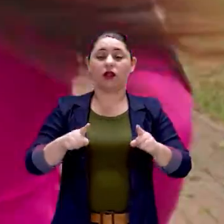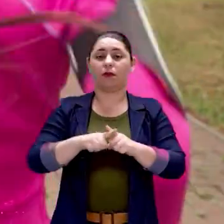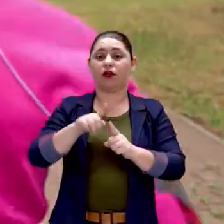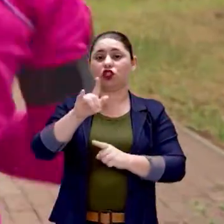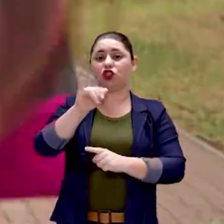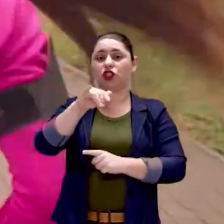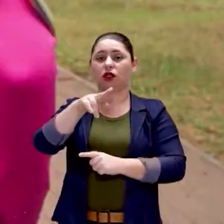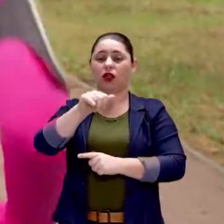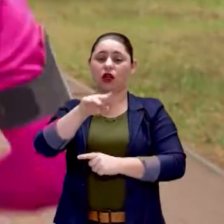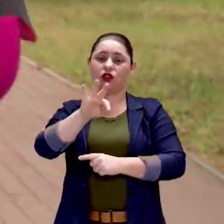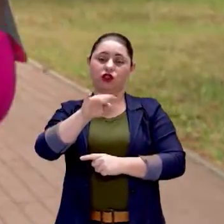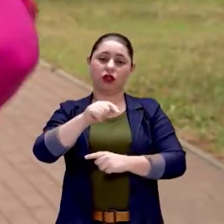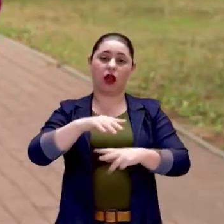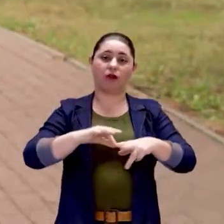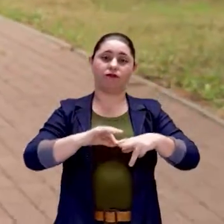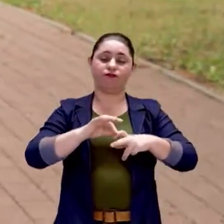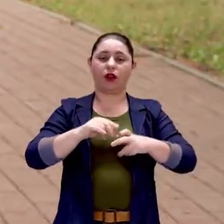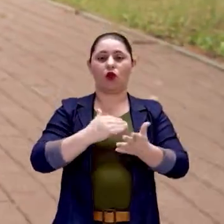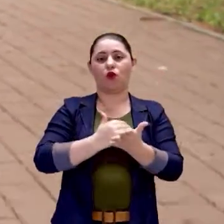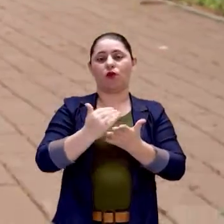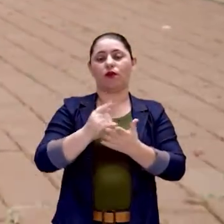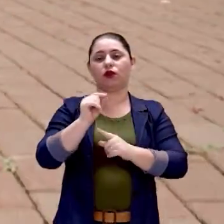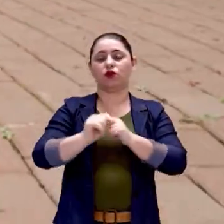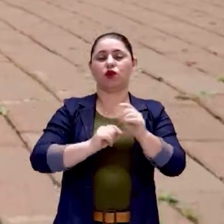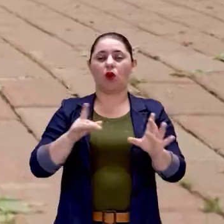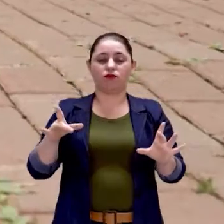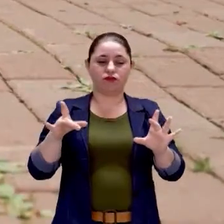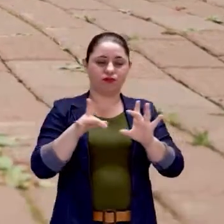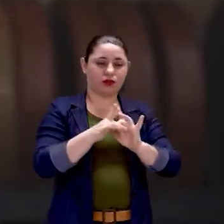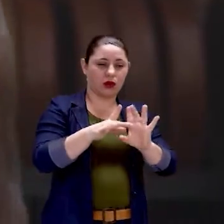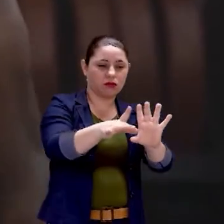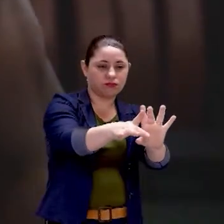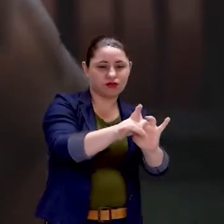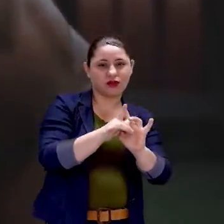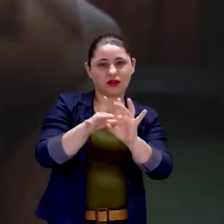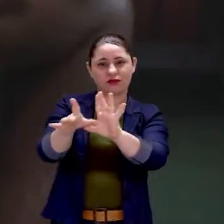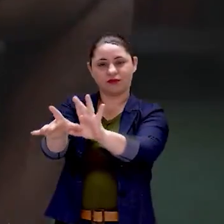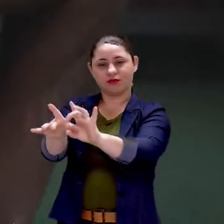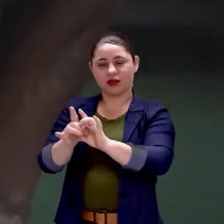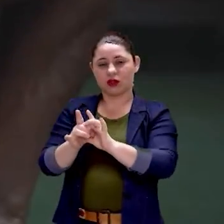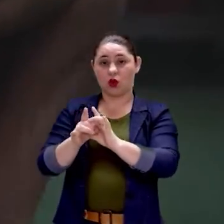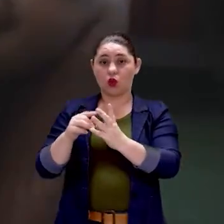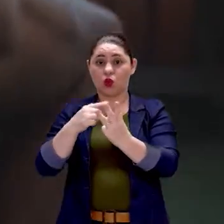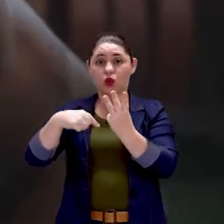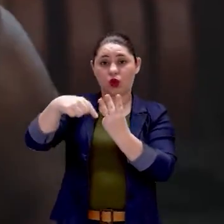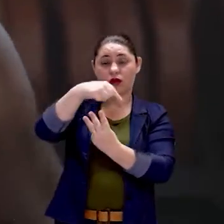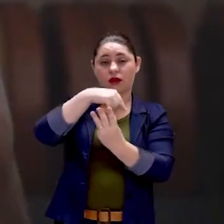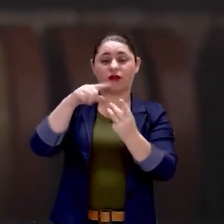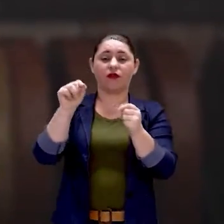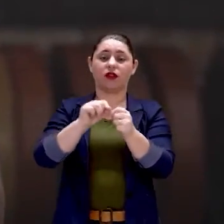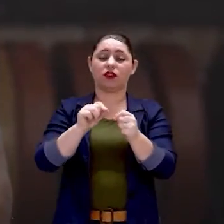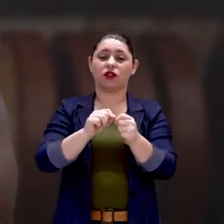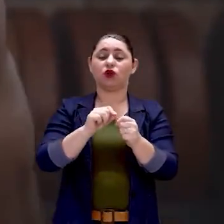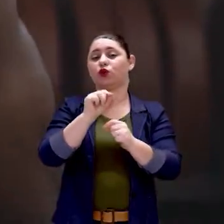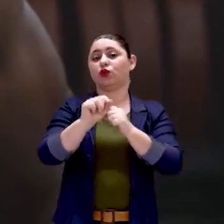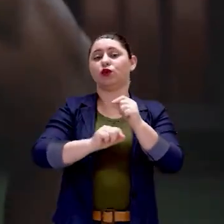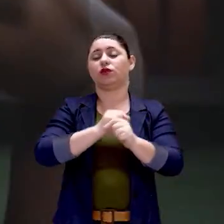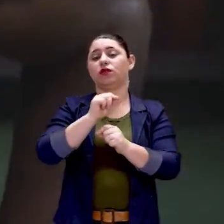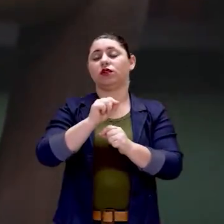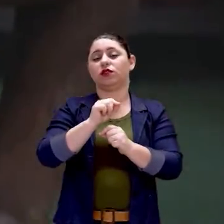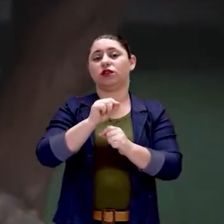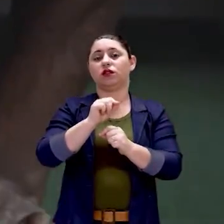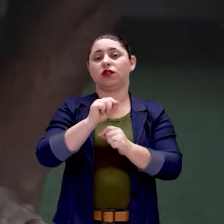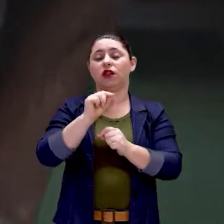ginástica. Juntou esses 3 esportes e começou a juntar essa modalidade e fazer o WOD, que é